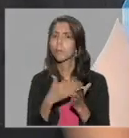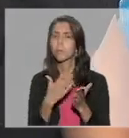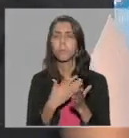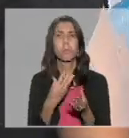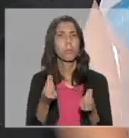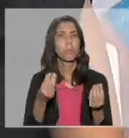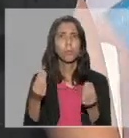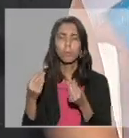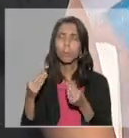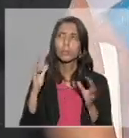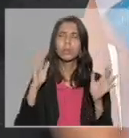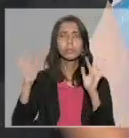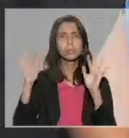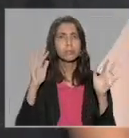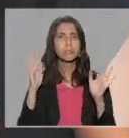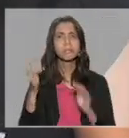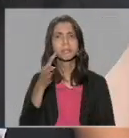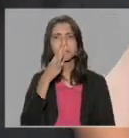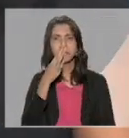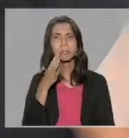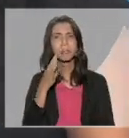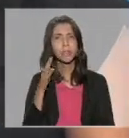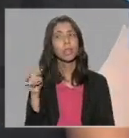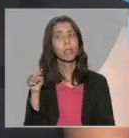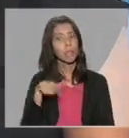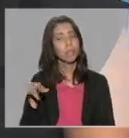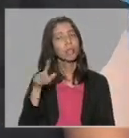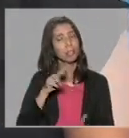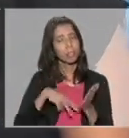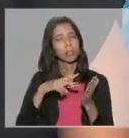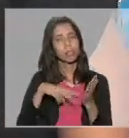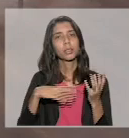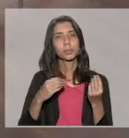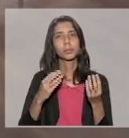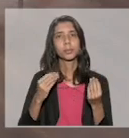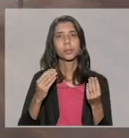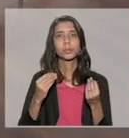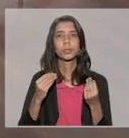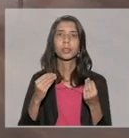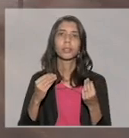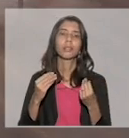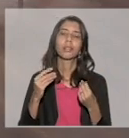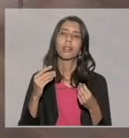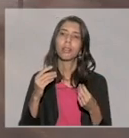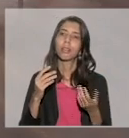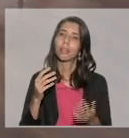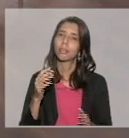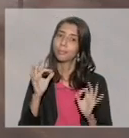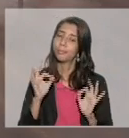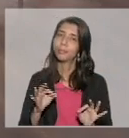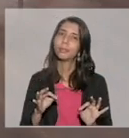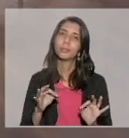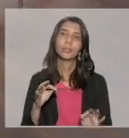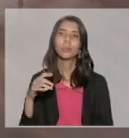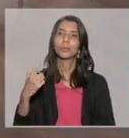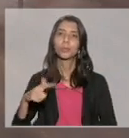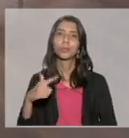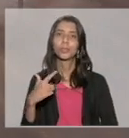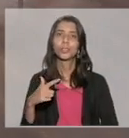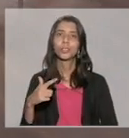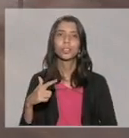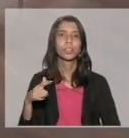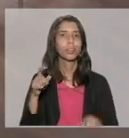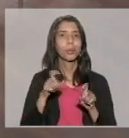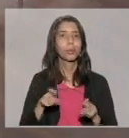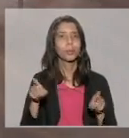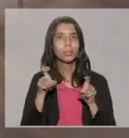páginas, né? E você fica imaginando, eles rasuravam. Sem dúvida, eles liam isso? muito, né? Nossa, Porque era uma demais. coisa que, né? Sem dúvida, né? Porque não